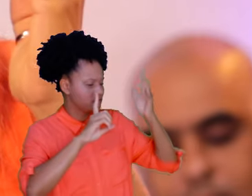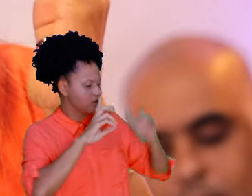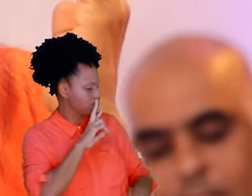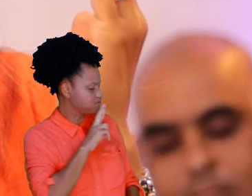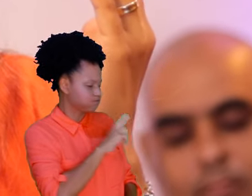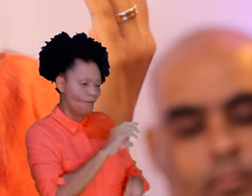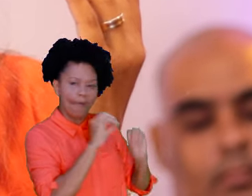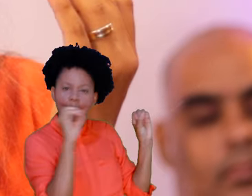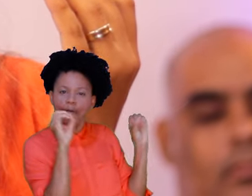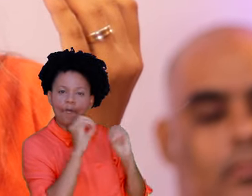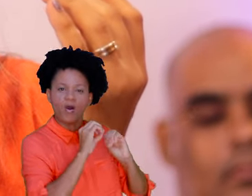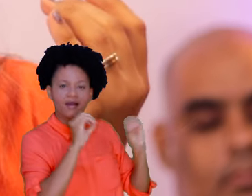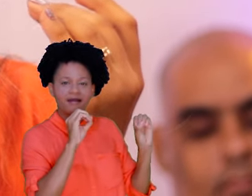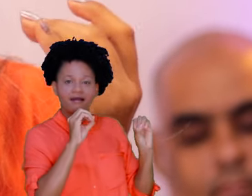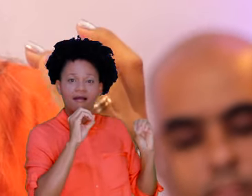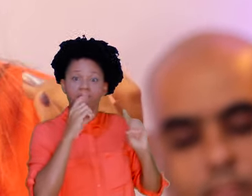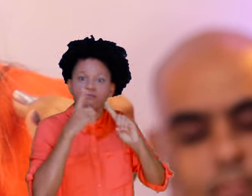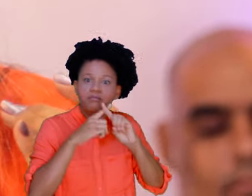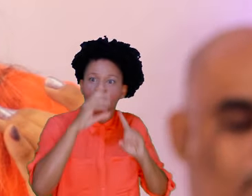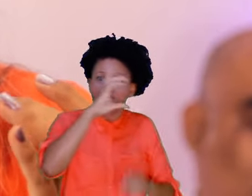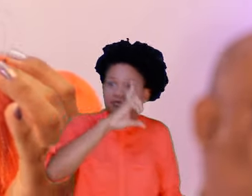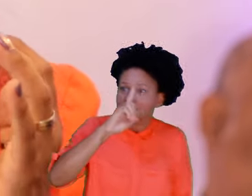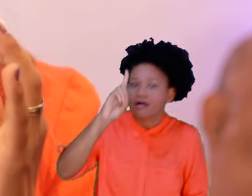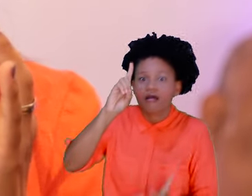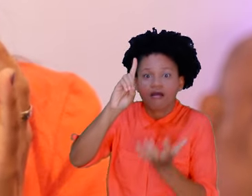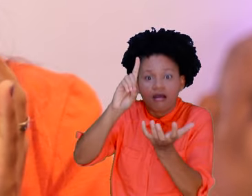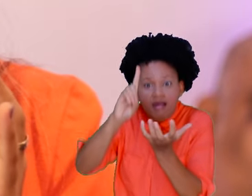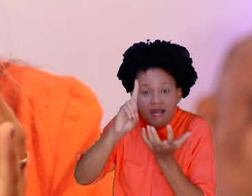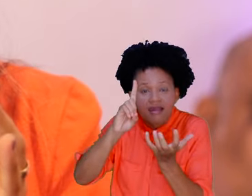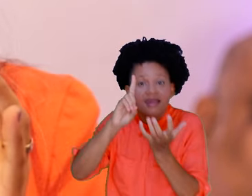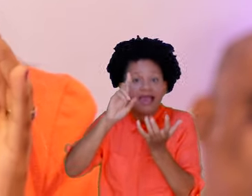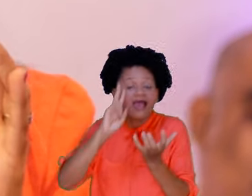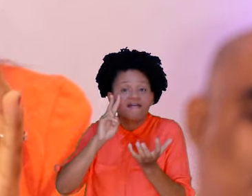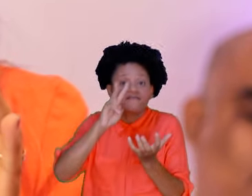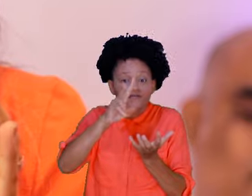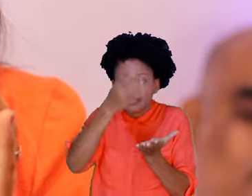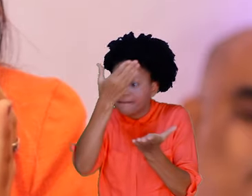É que eu prefiro te ver perder coisas pra não te